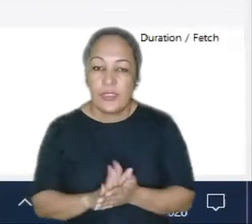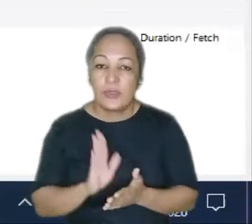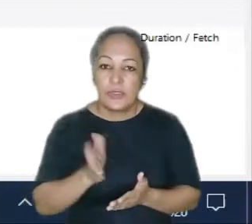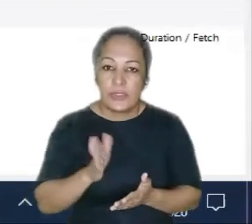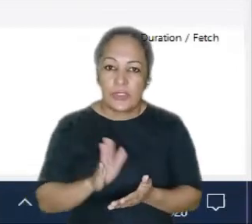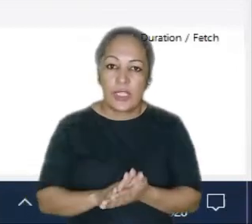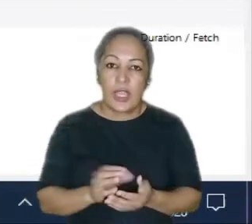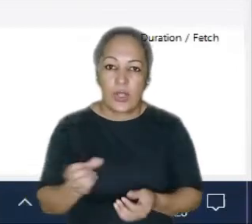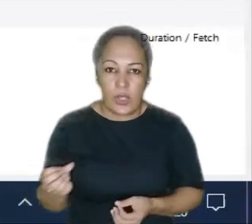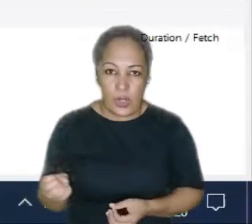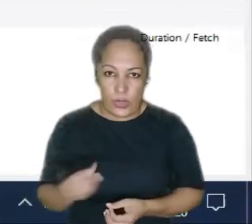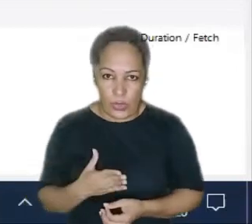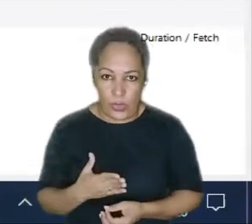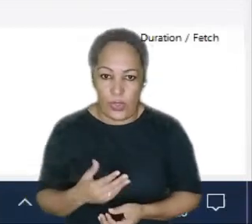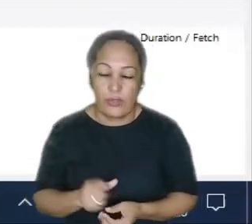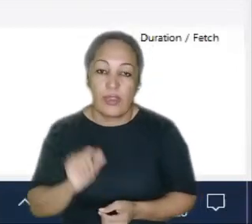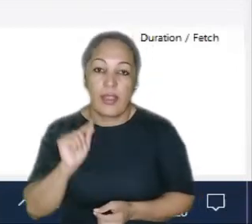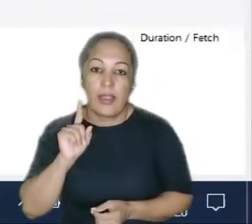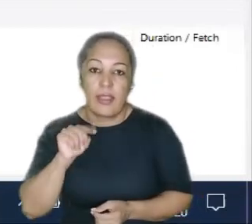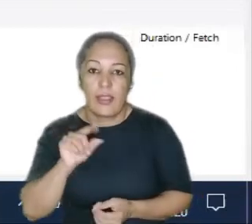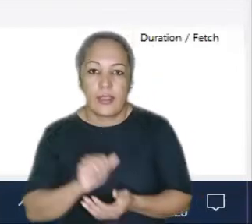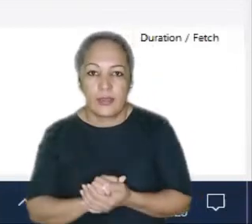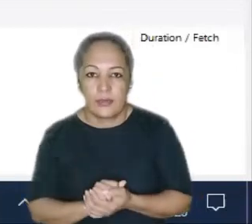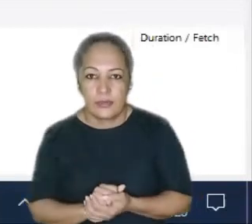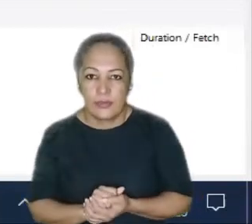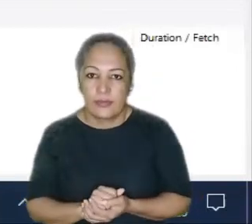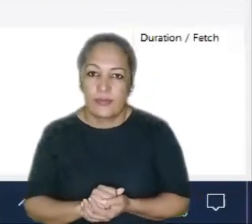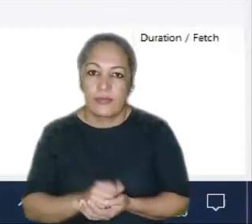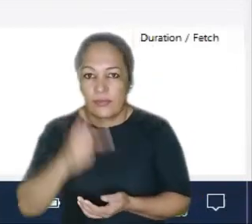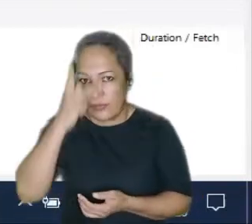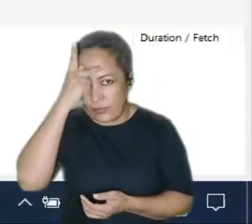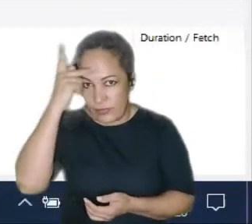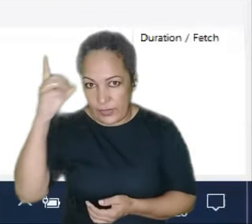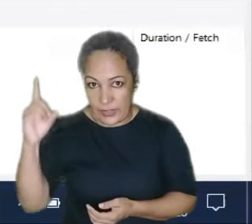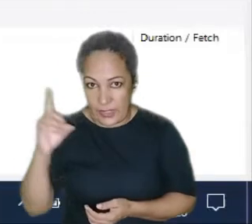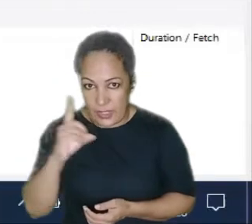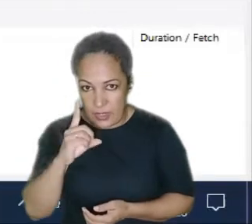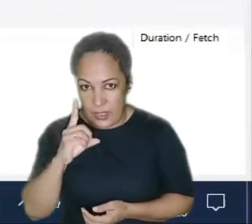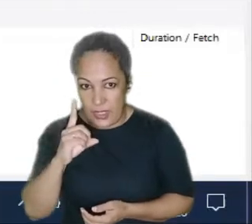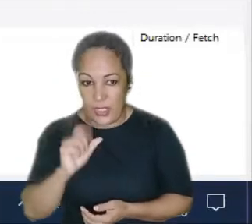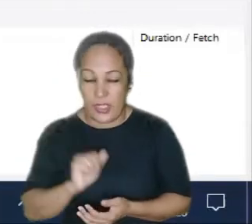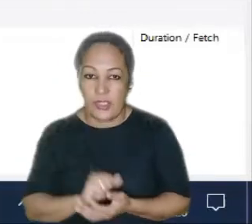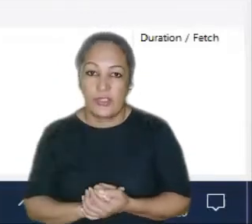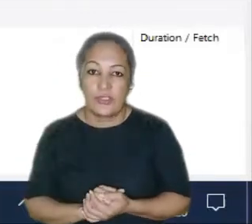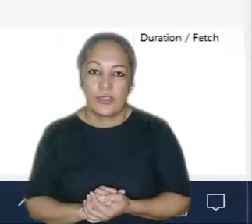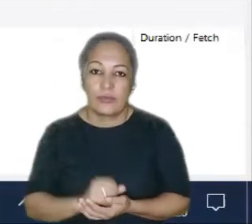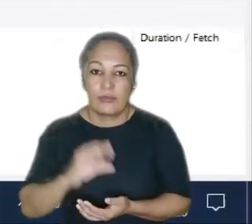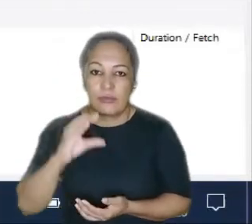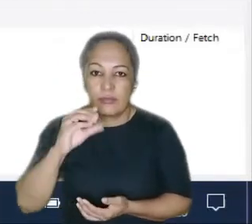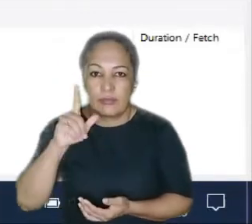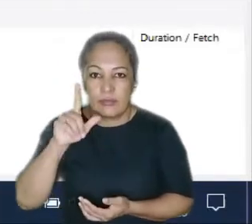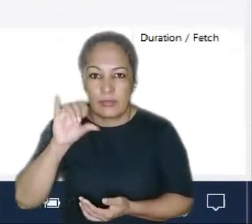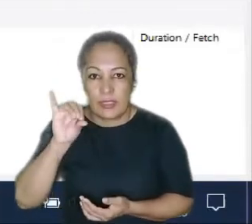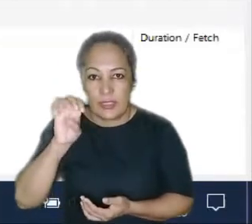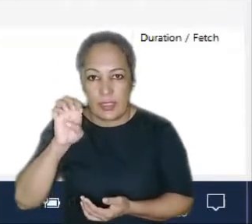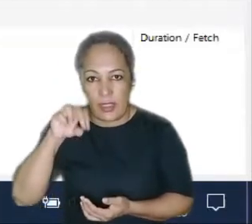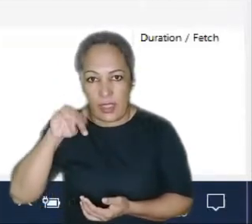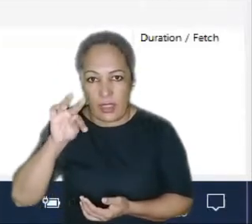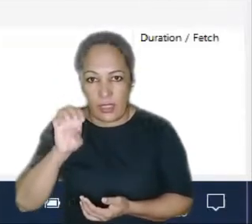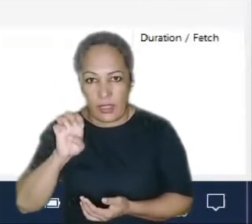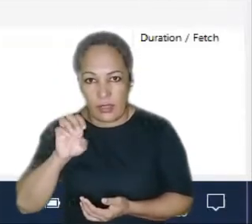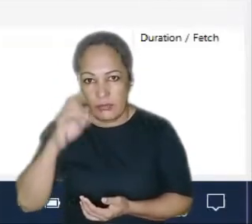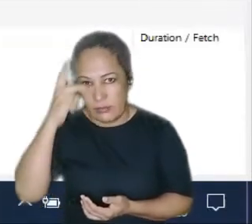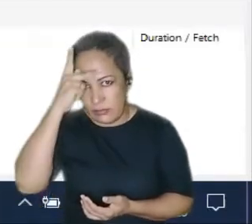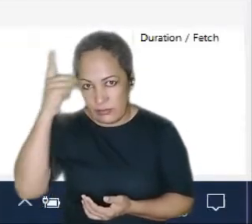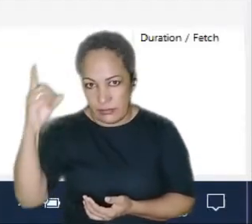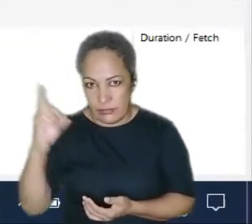dados é create bem de criação, database, e